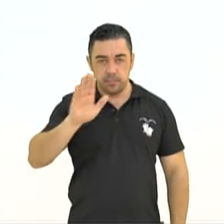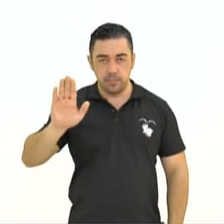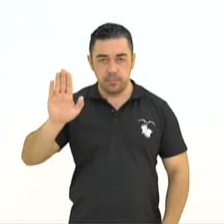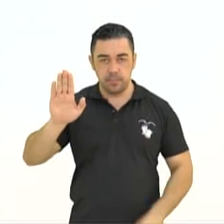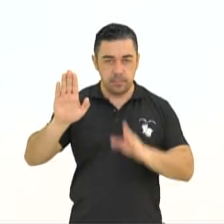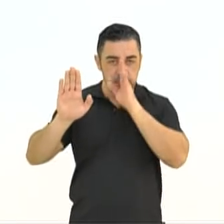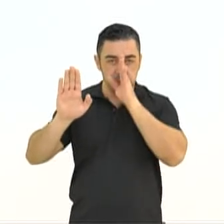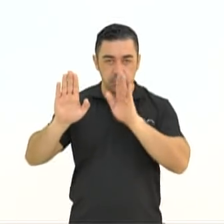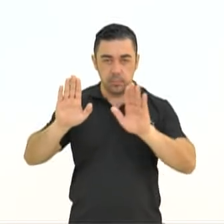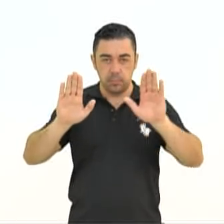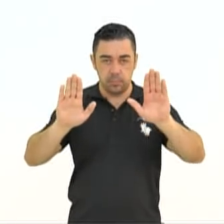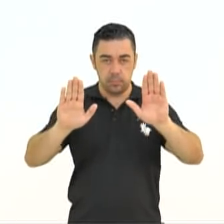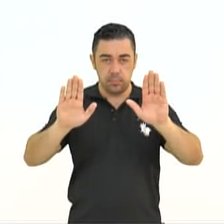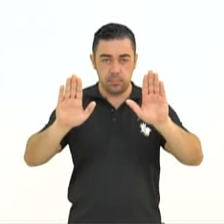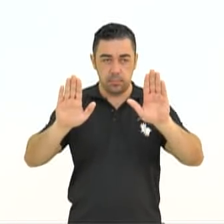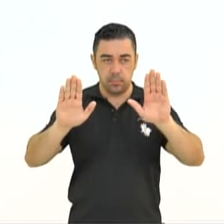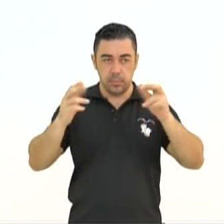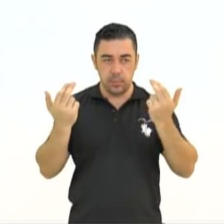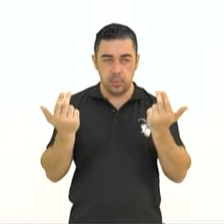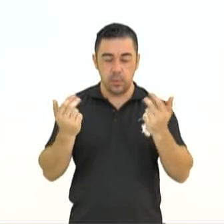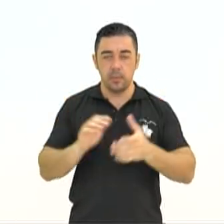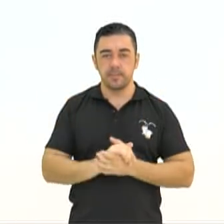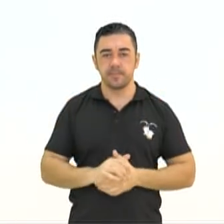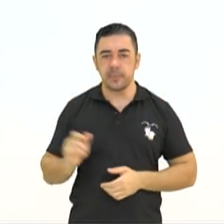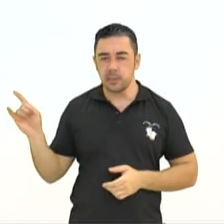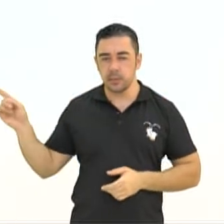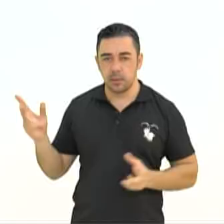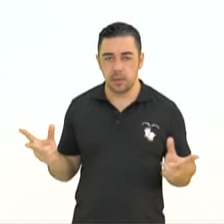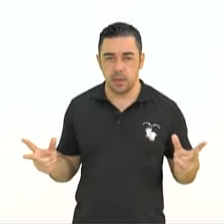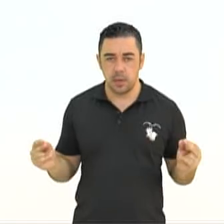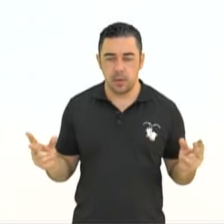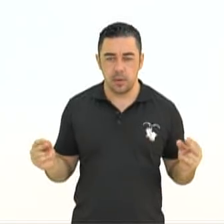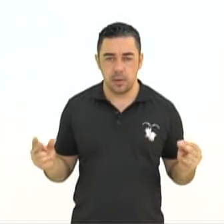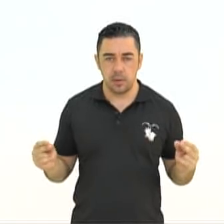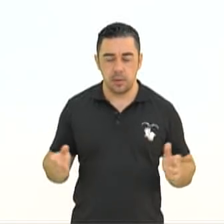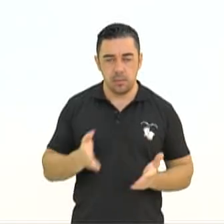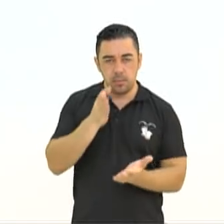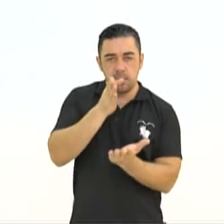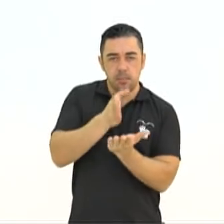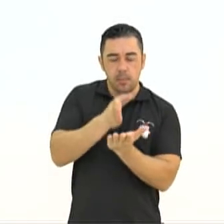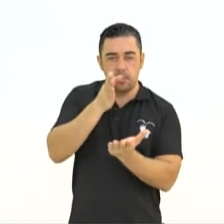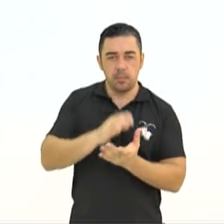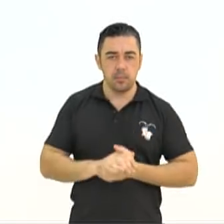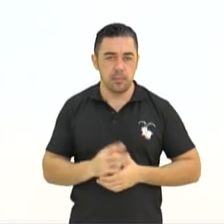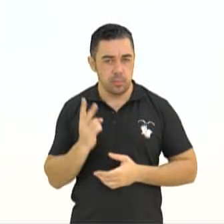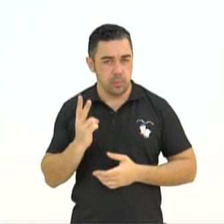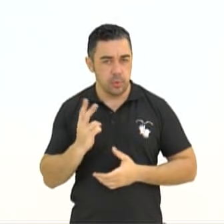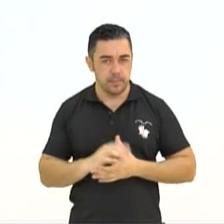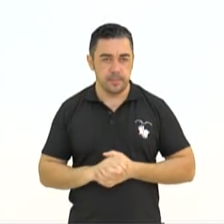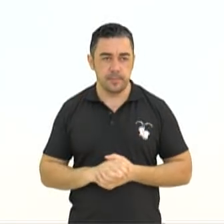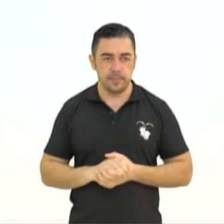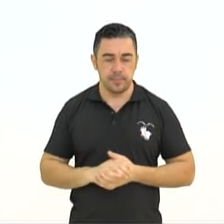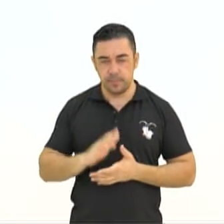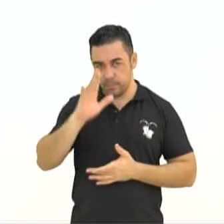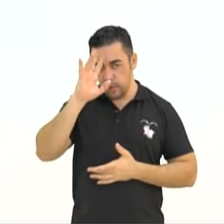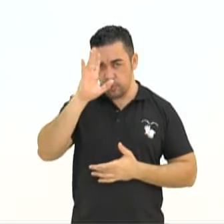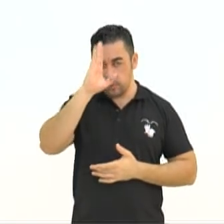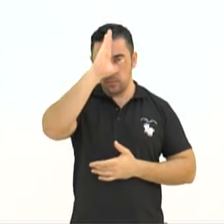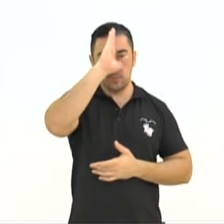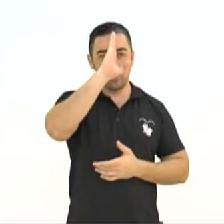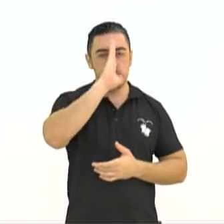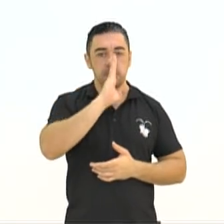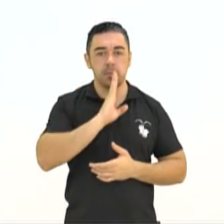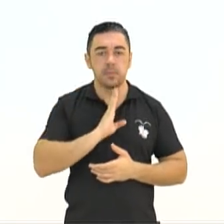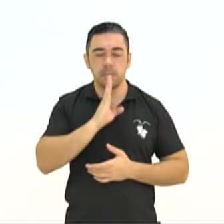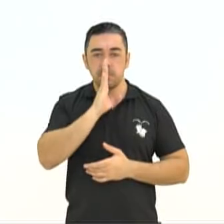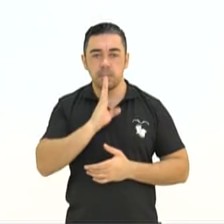Duas metades iguais. Essa lagosta bonita ali, ó, duas metades iguais. Então, eixo imaginário que divide o corpo